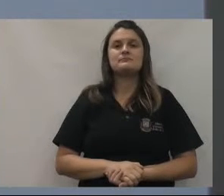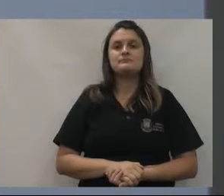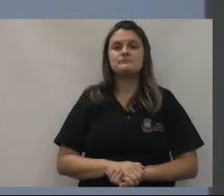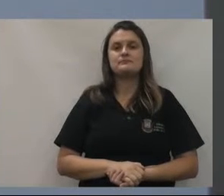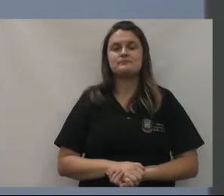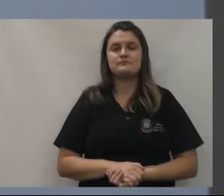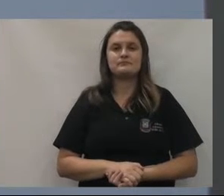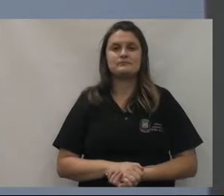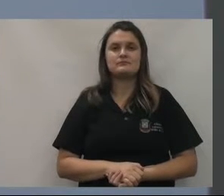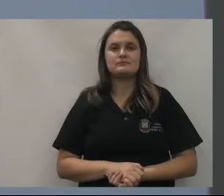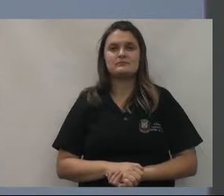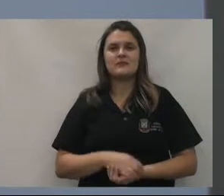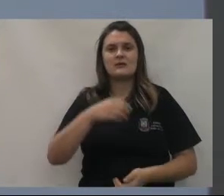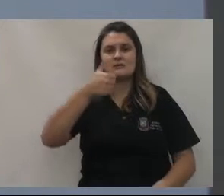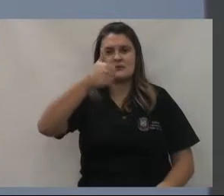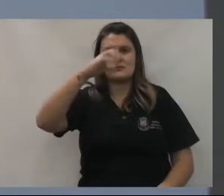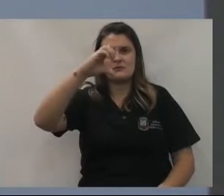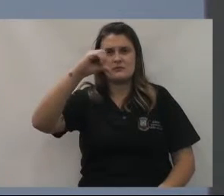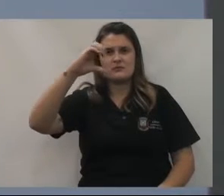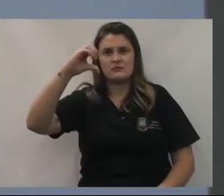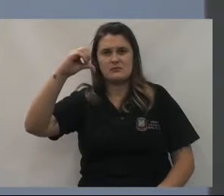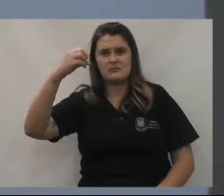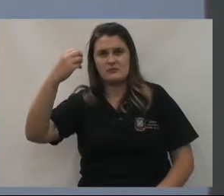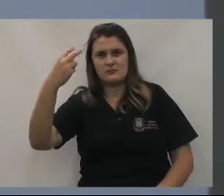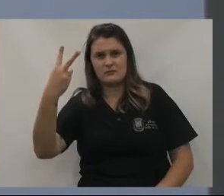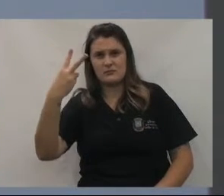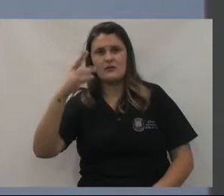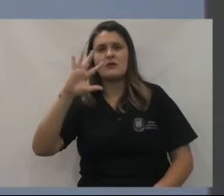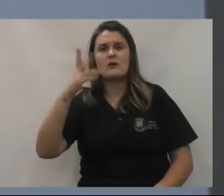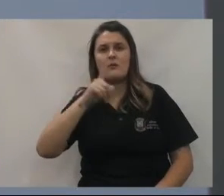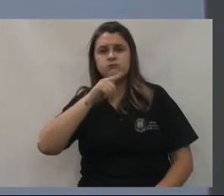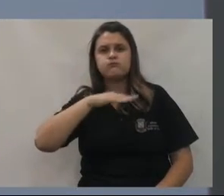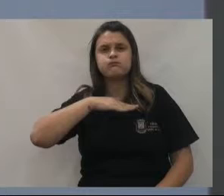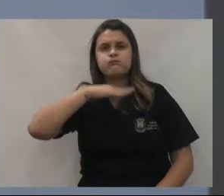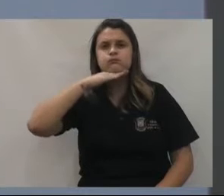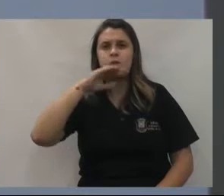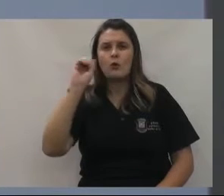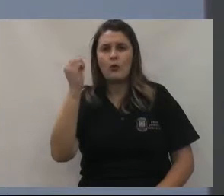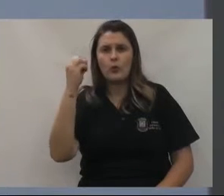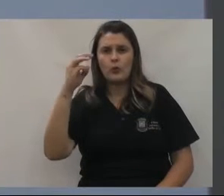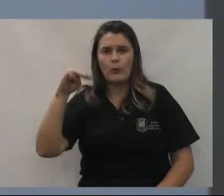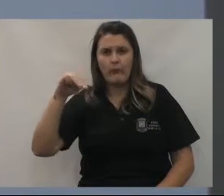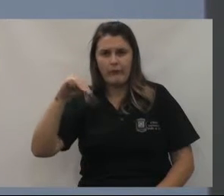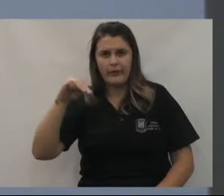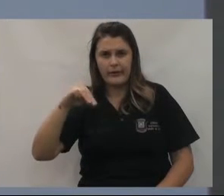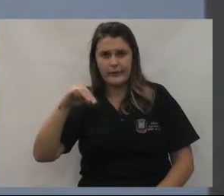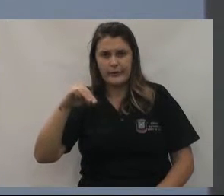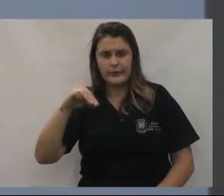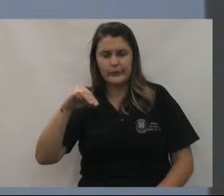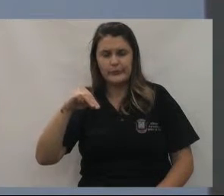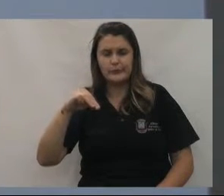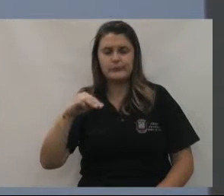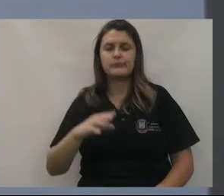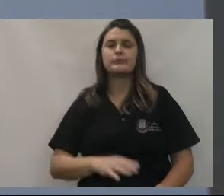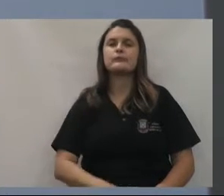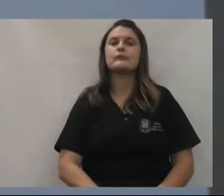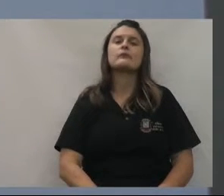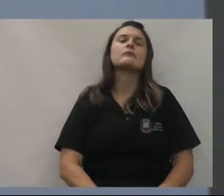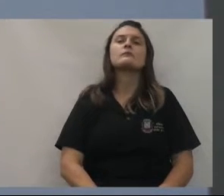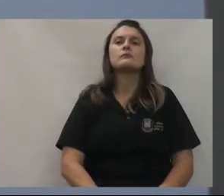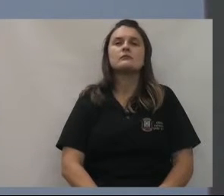Em 1992, deu uma enchente de 8,89 metros, com 3 mil